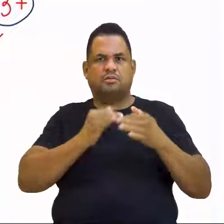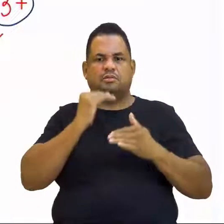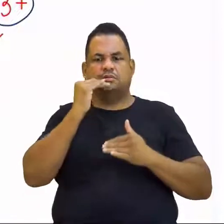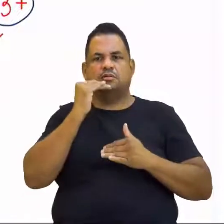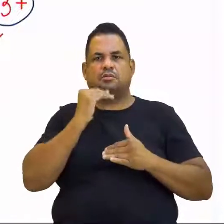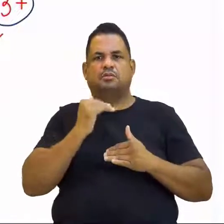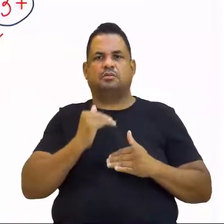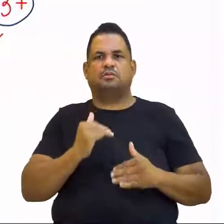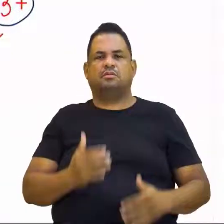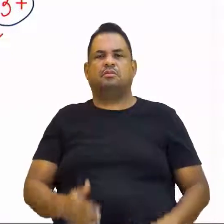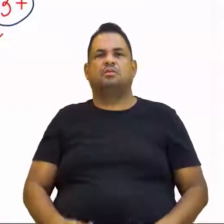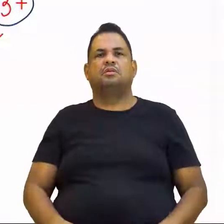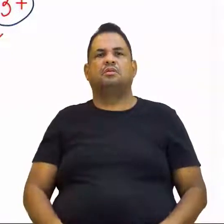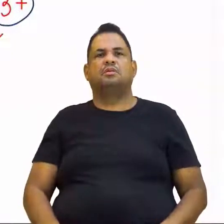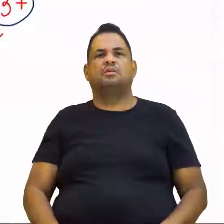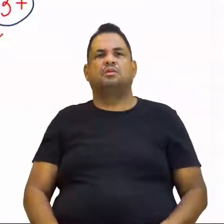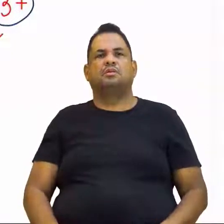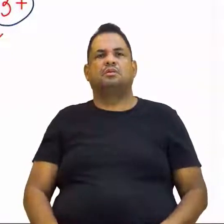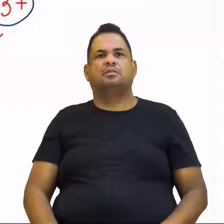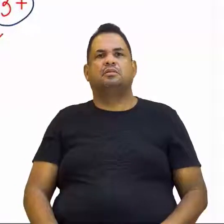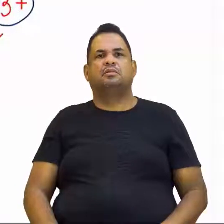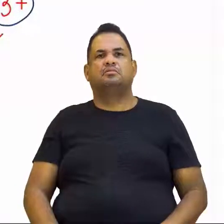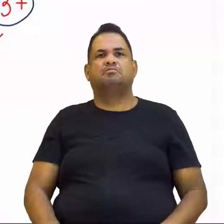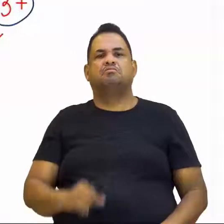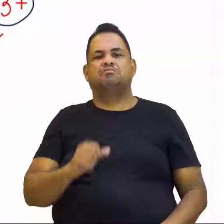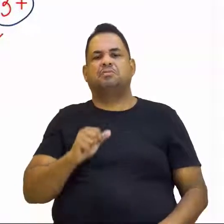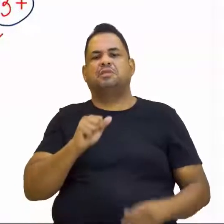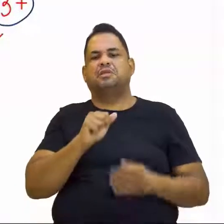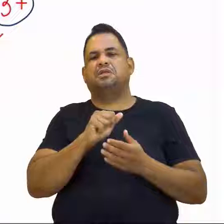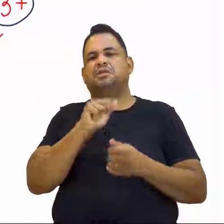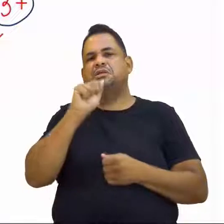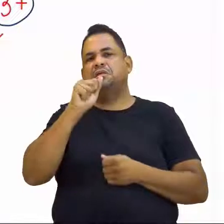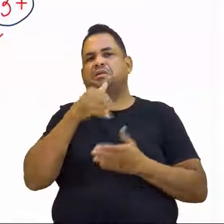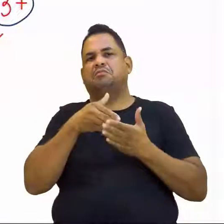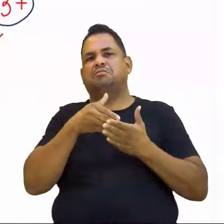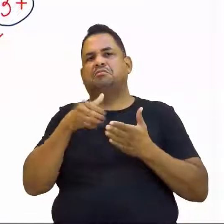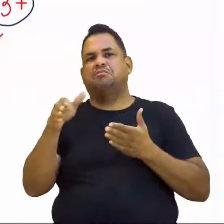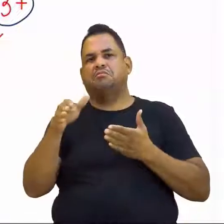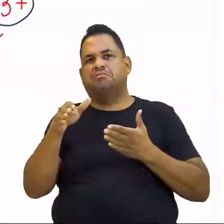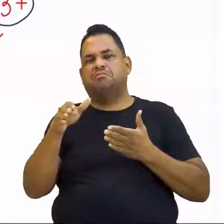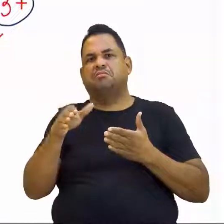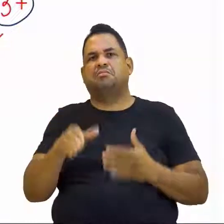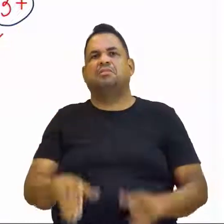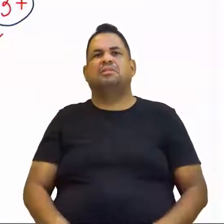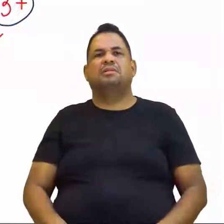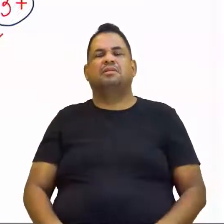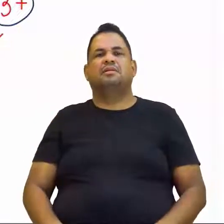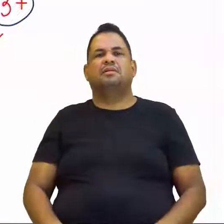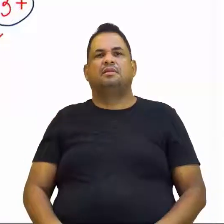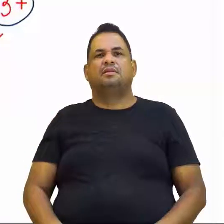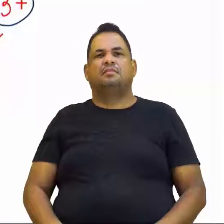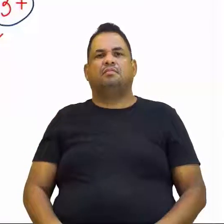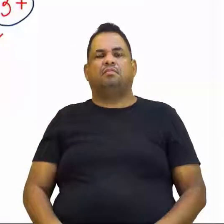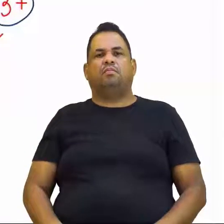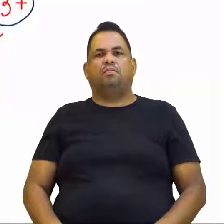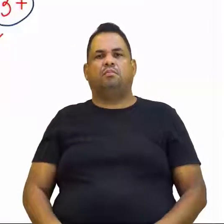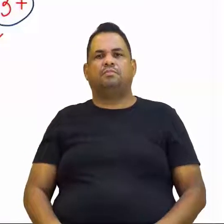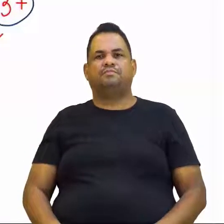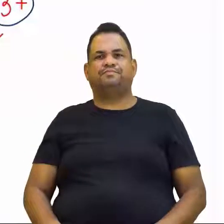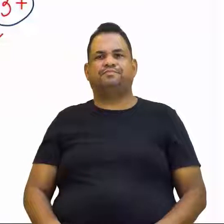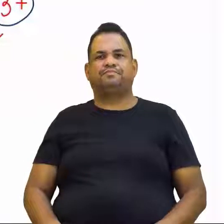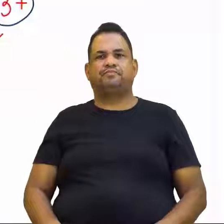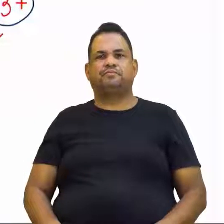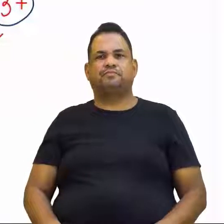De cara, letra A está fora porque está trazendo o hidróxido de hidróxido de sódio como se tivesse